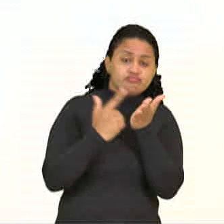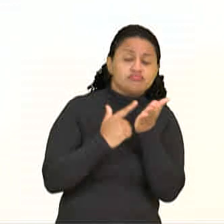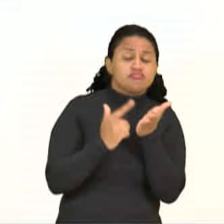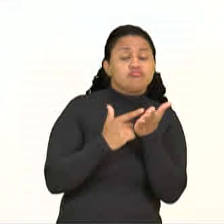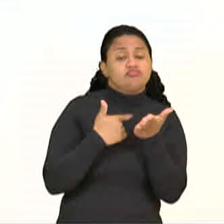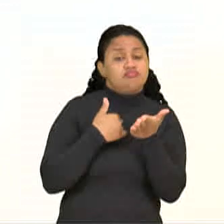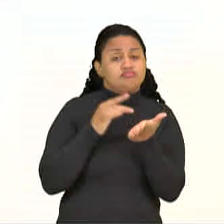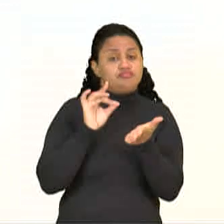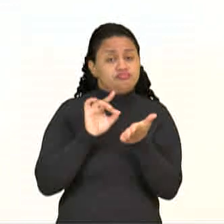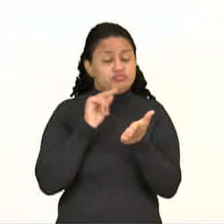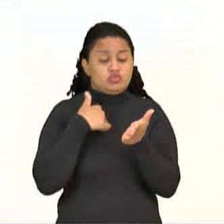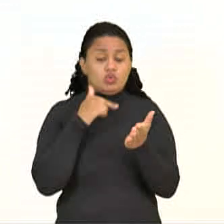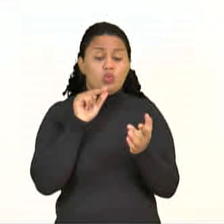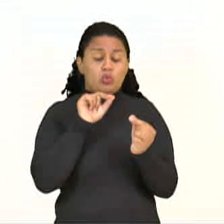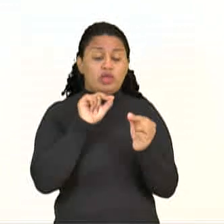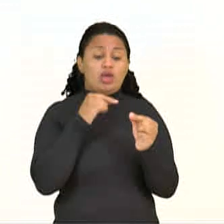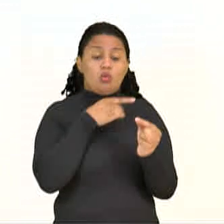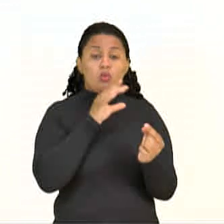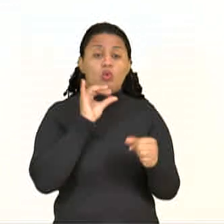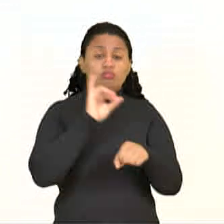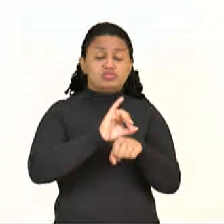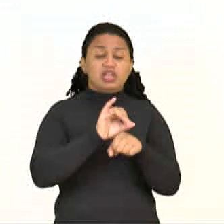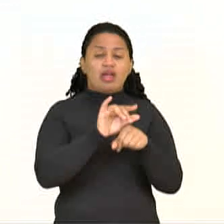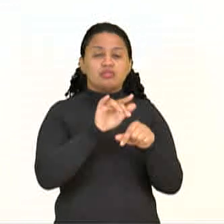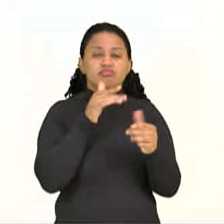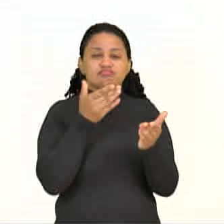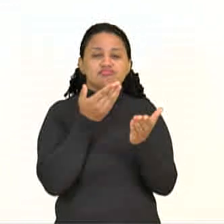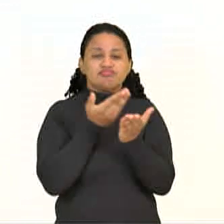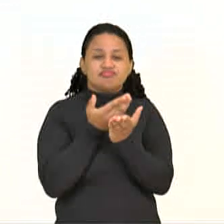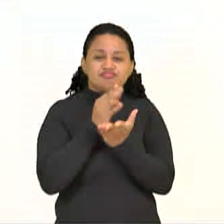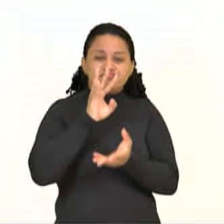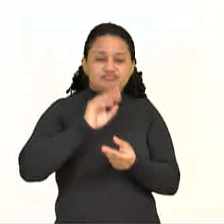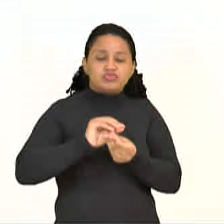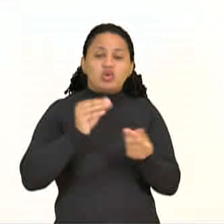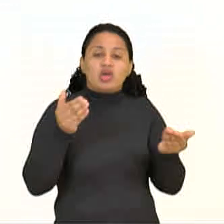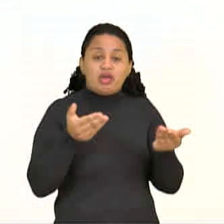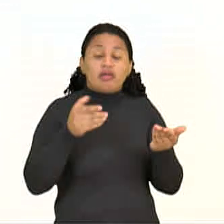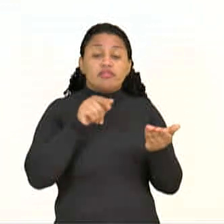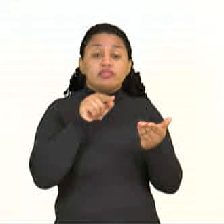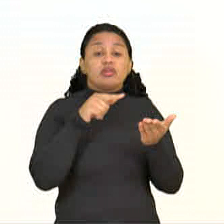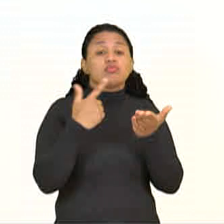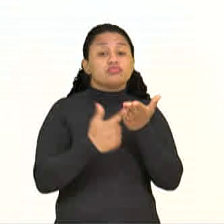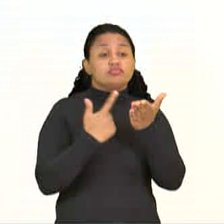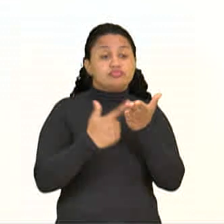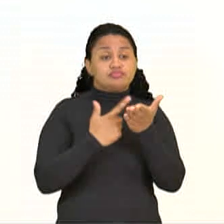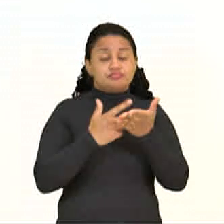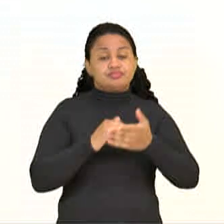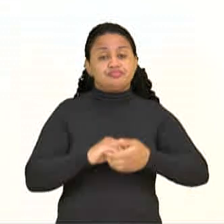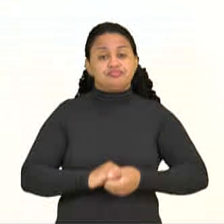questão. Neste caso, o objeto é um livro, o romance Frankenstein de Mary Shelley, né?